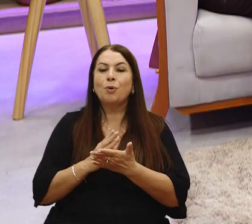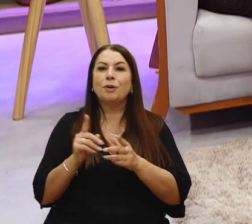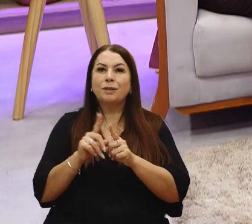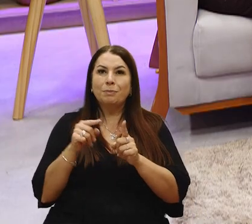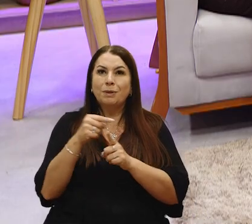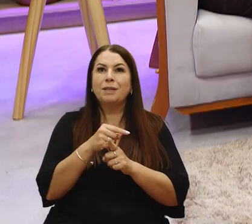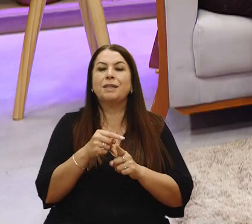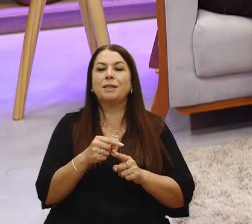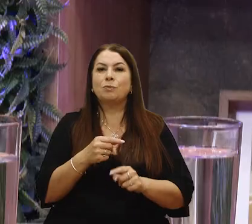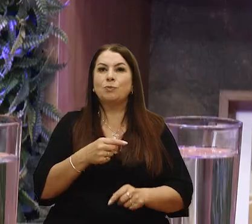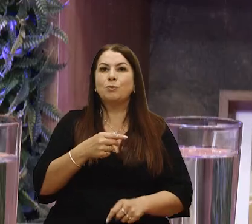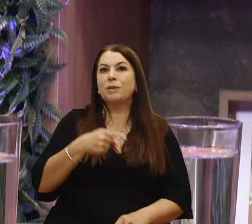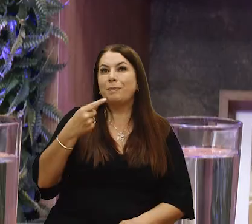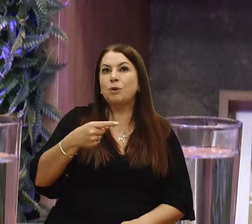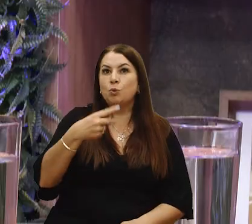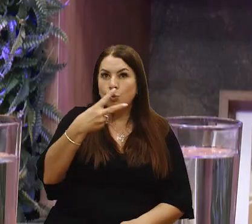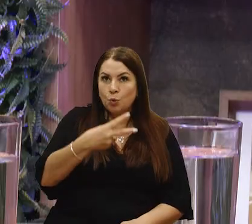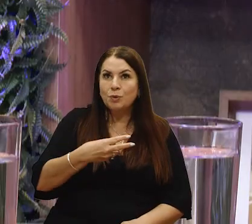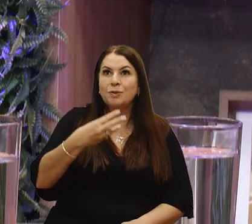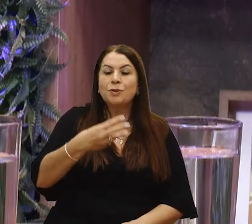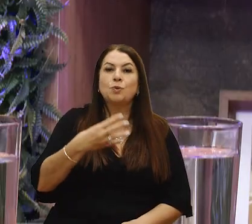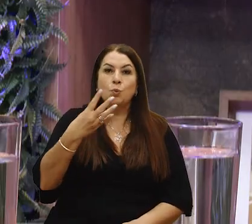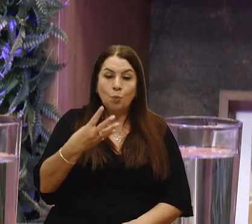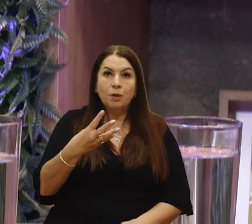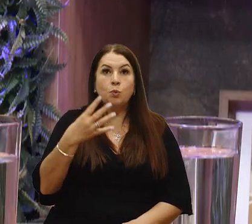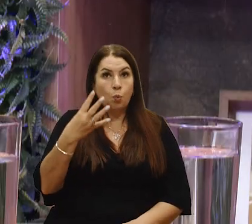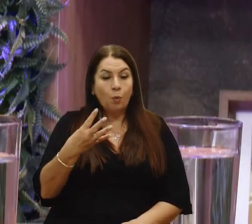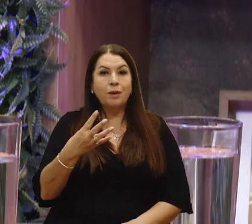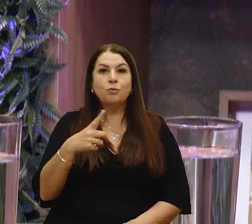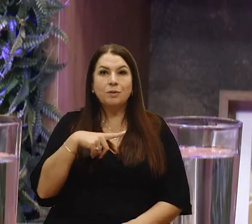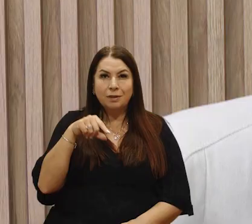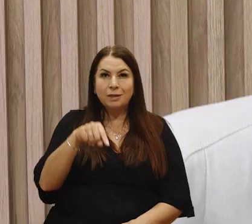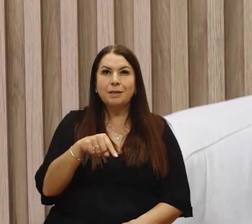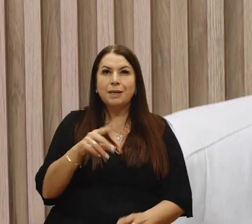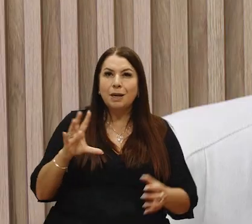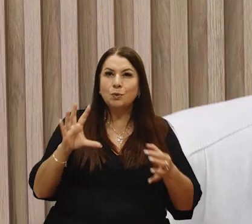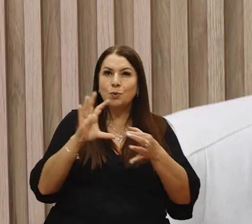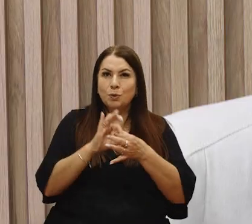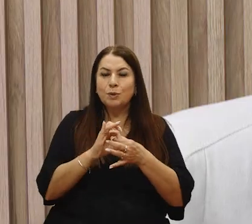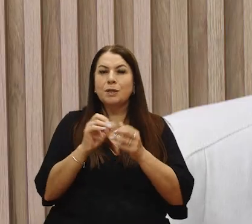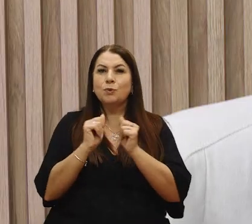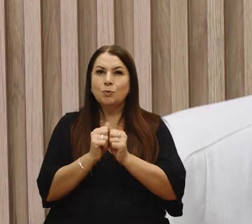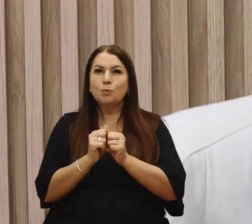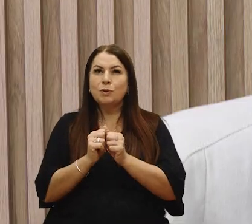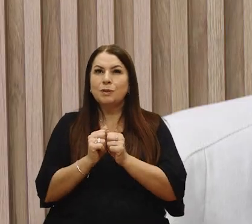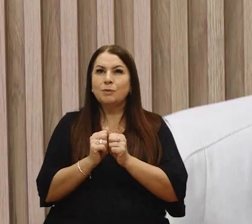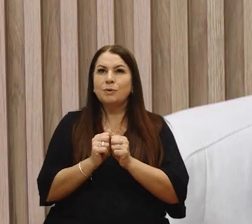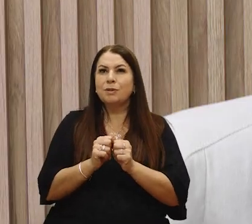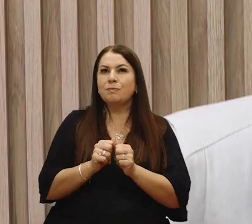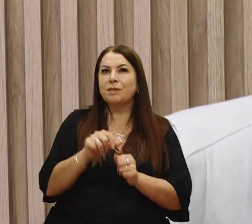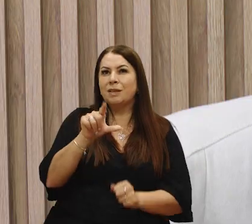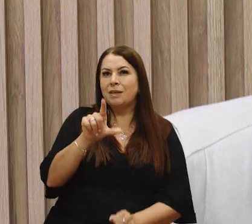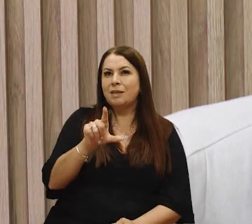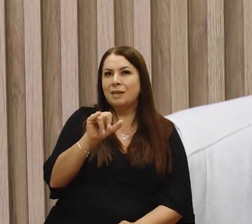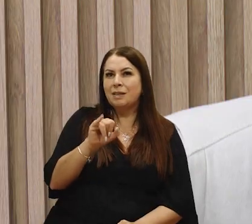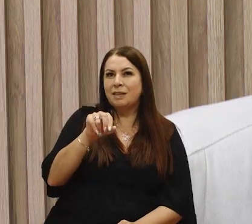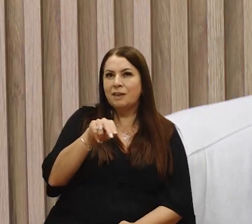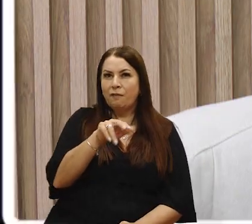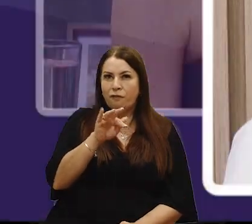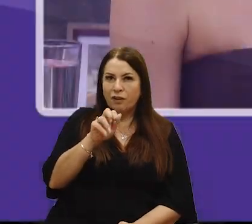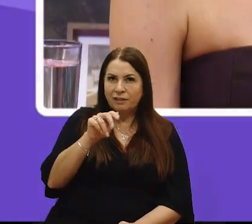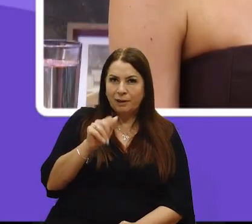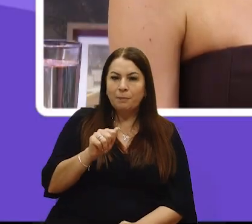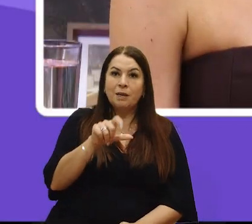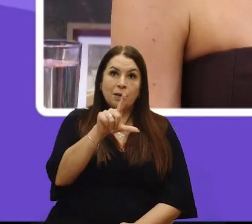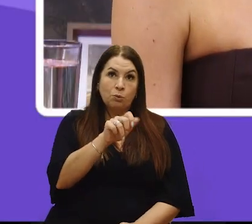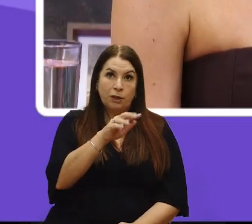Então, é bem nítido, assim, o sinalzinho de garrote que a gente tem nessas pacientes. E por que é tão difícil, às vezes, a gente ter o diagnóstico preciso que é